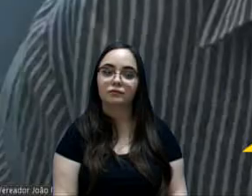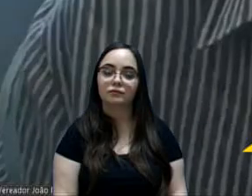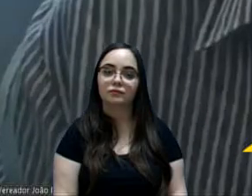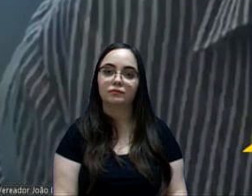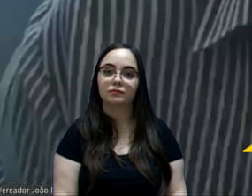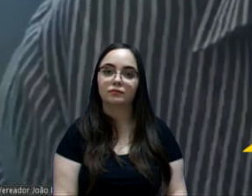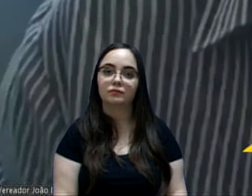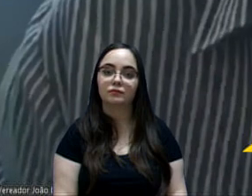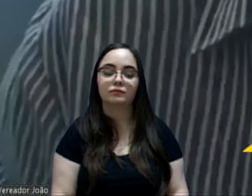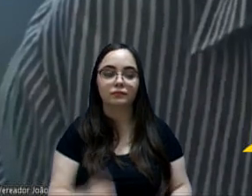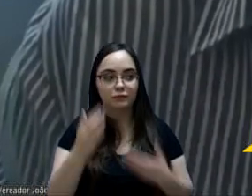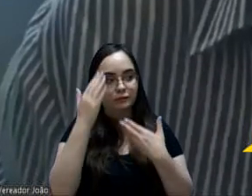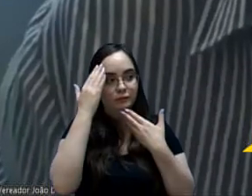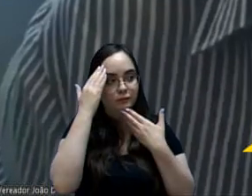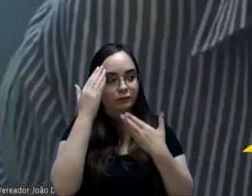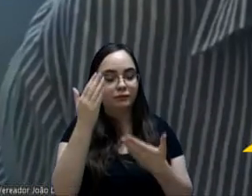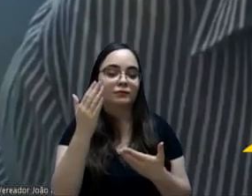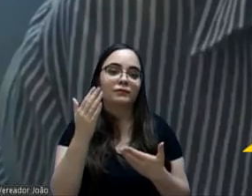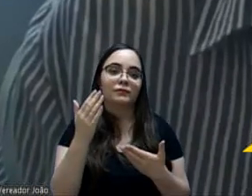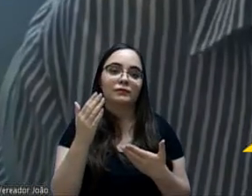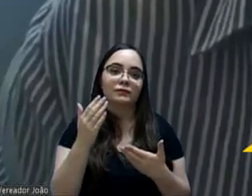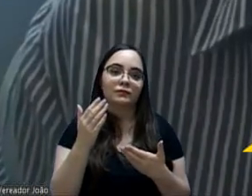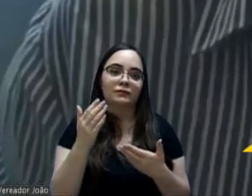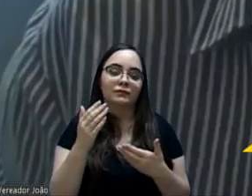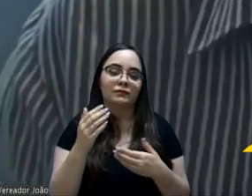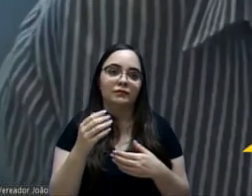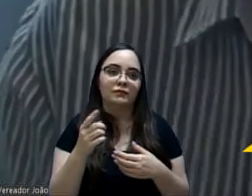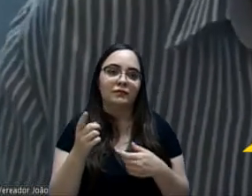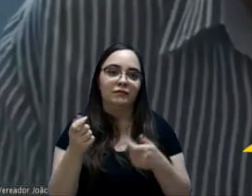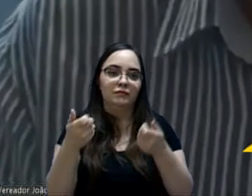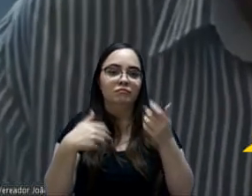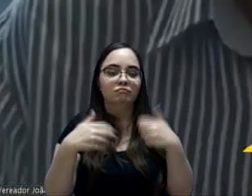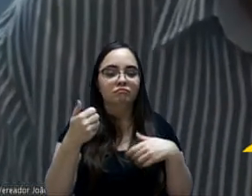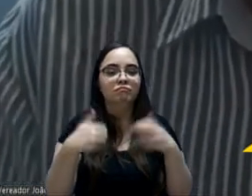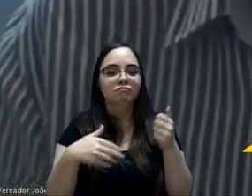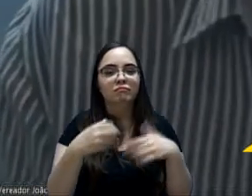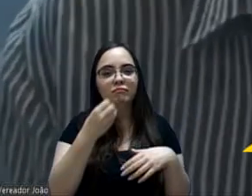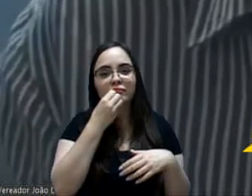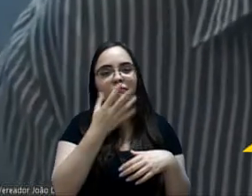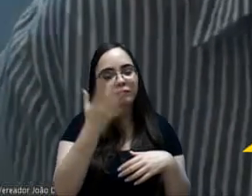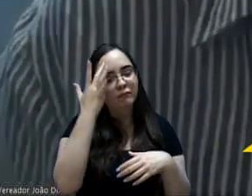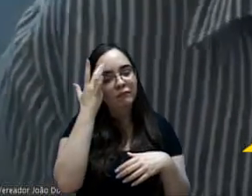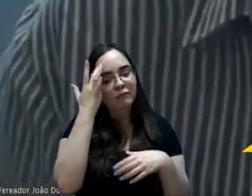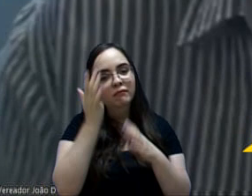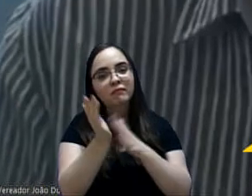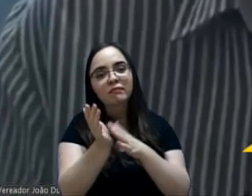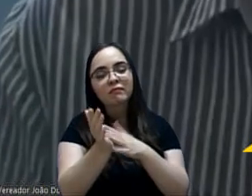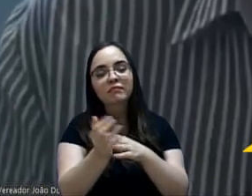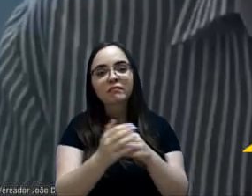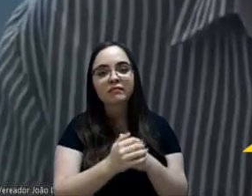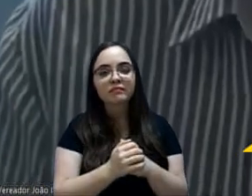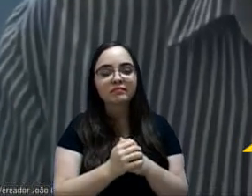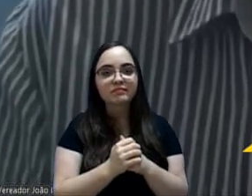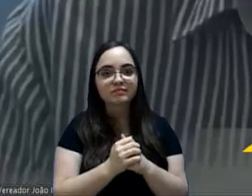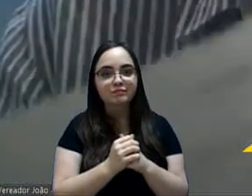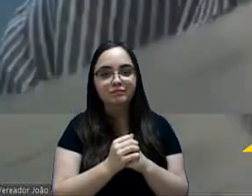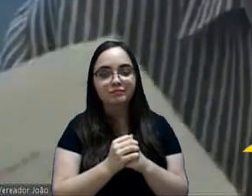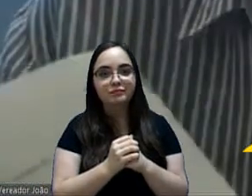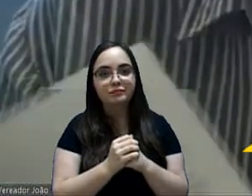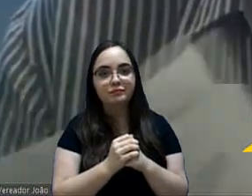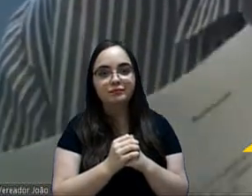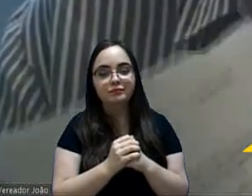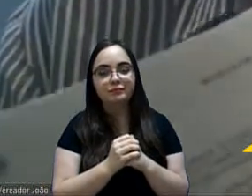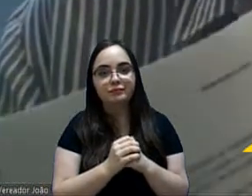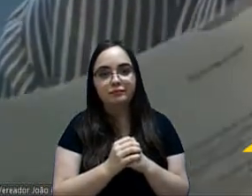Obrigado pela parte, vereador Péricles, e aí as colocações, muito sempre, muito sabedoria também. E queria